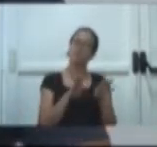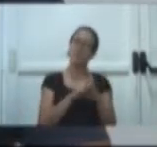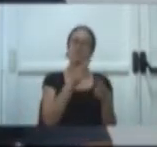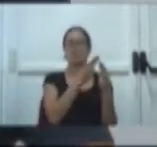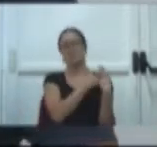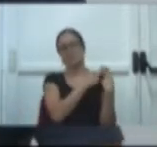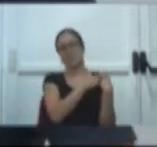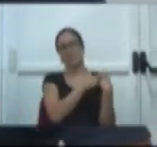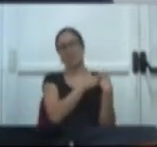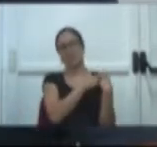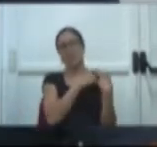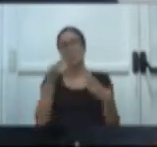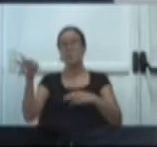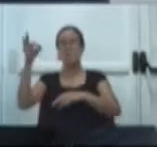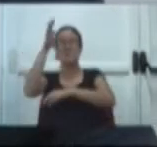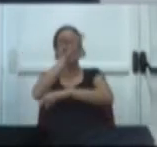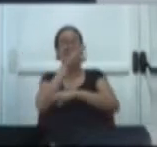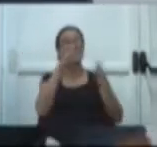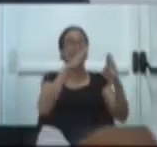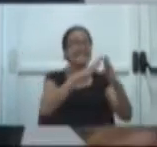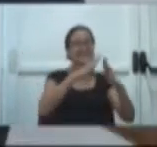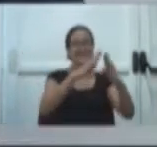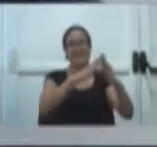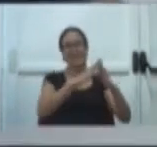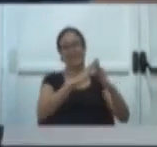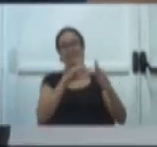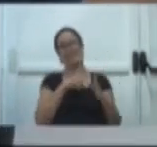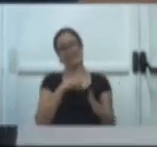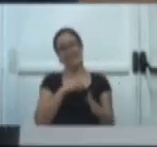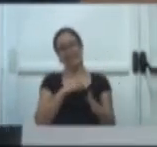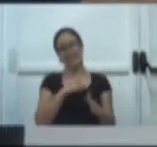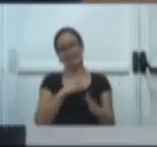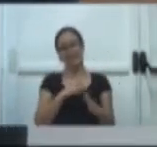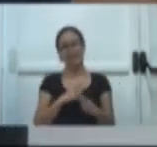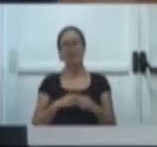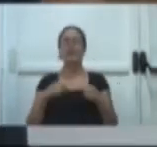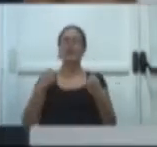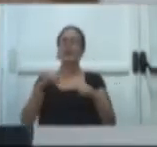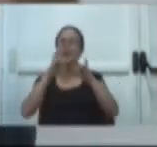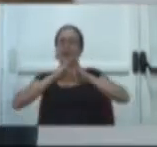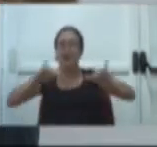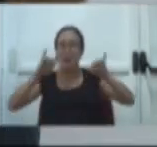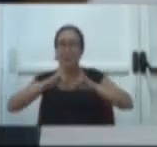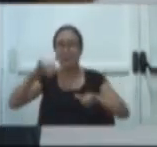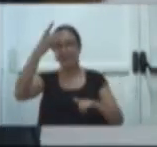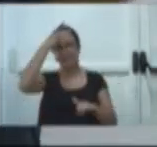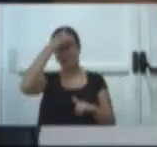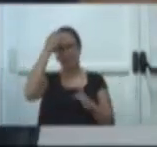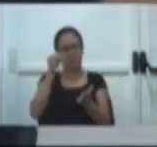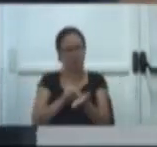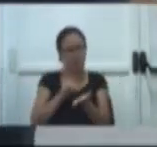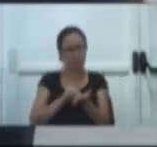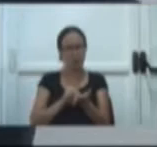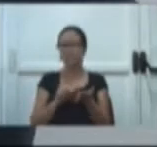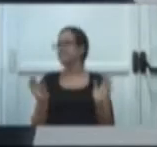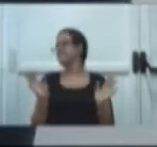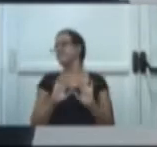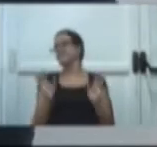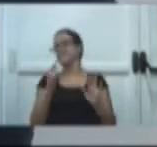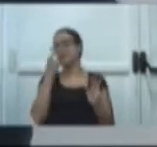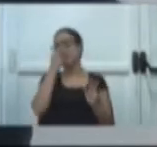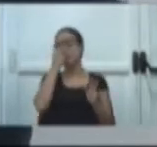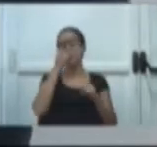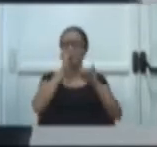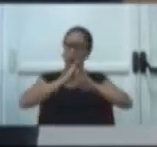faltou campanha de conscientização. Sabe por quê? O conhecimento teórico, eu duvido que tenha alguém aqui nesse plenário que não